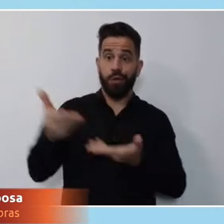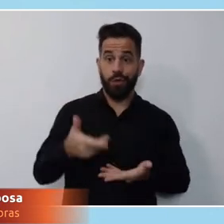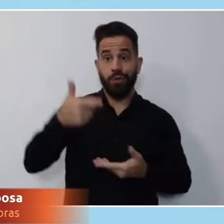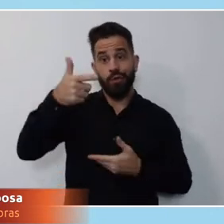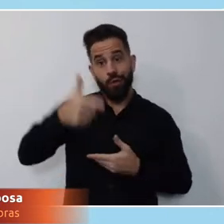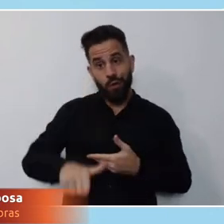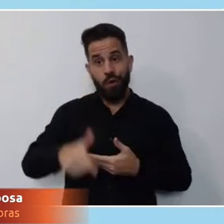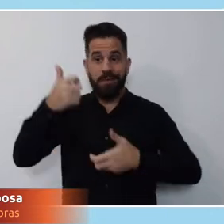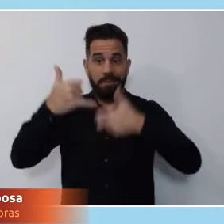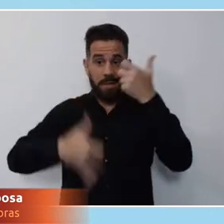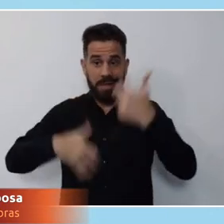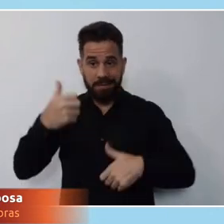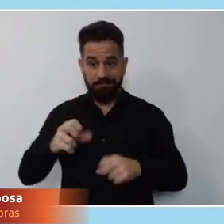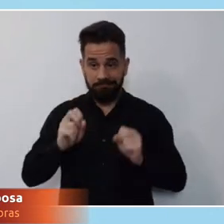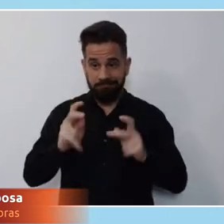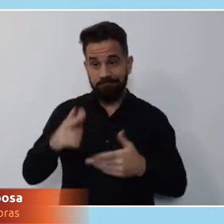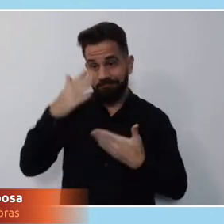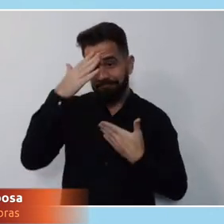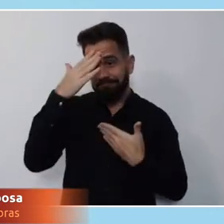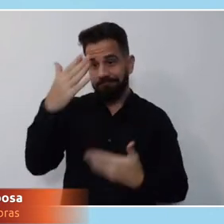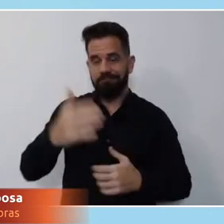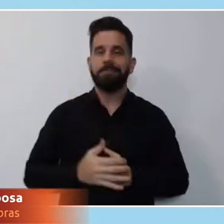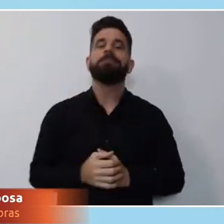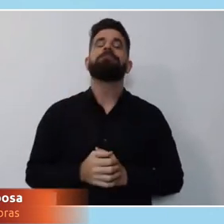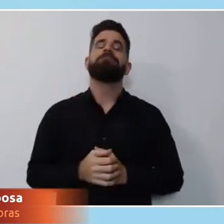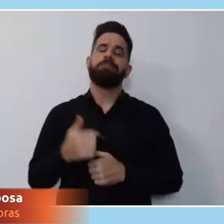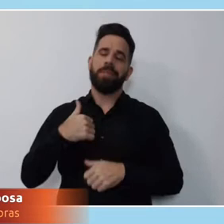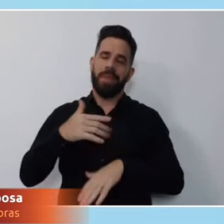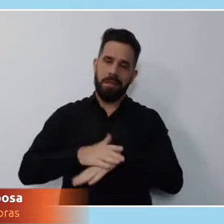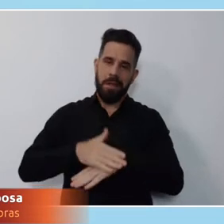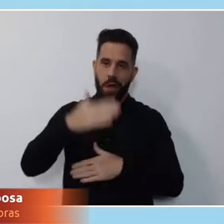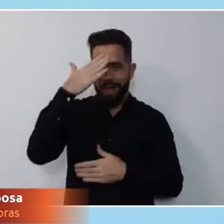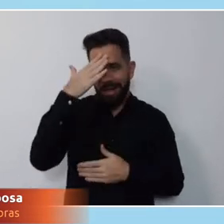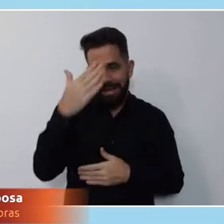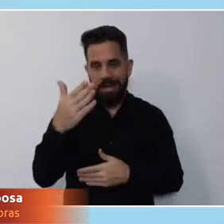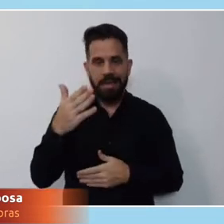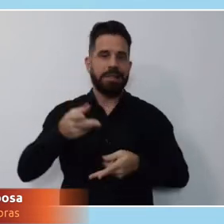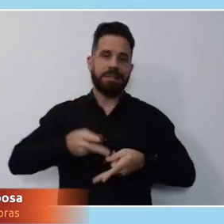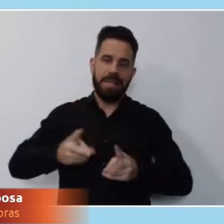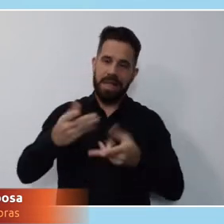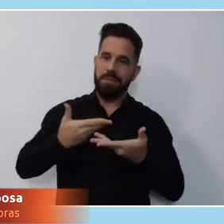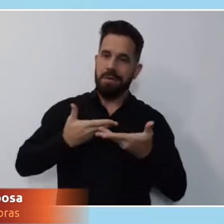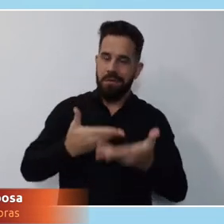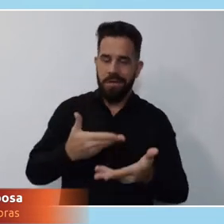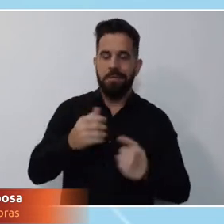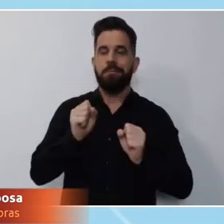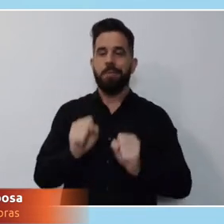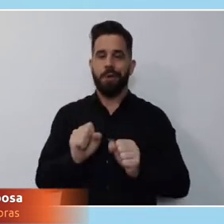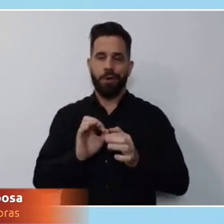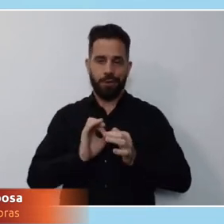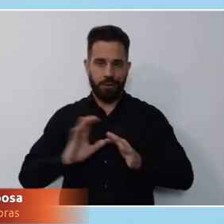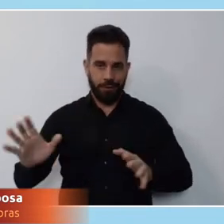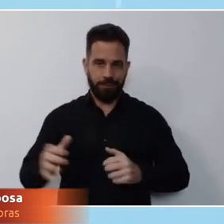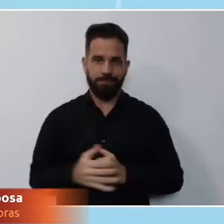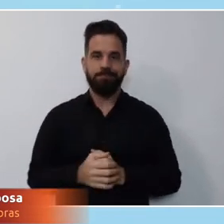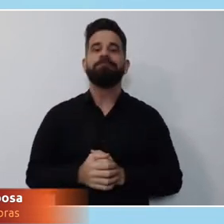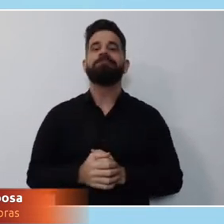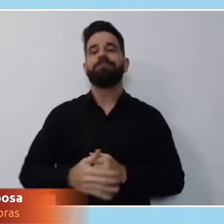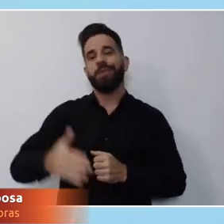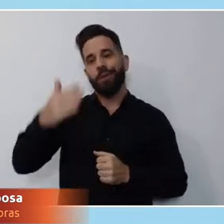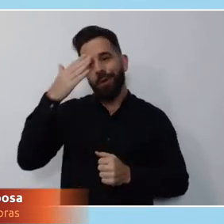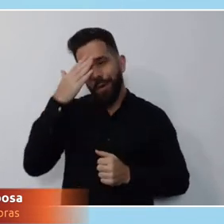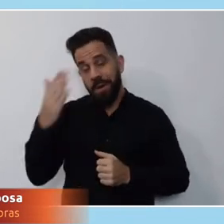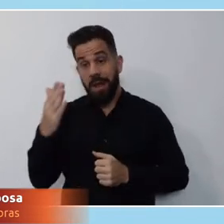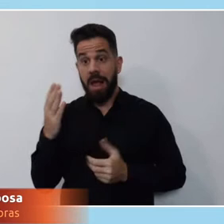obrigada, viu? Camila, eu que agradeço. É um prazer. Contem comigo sempre. Obrigada. Muito obrigada, professora. E a gente vai para um